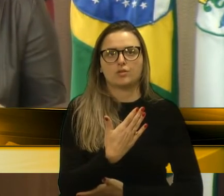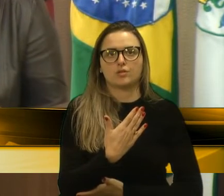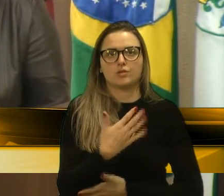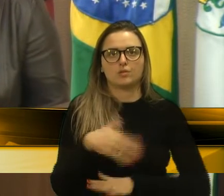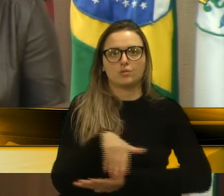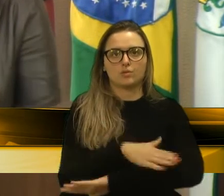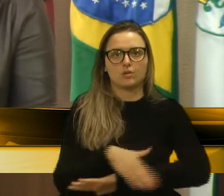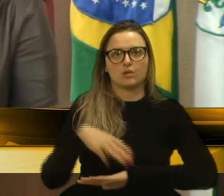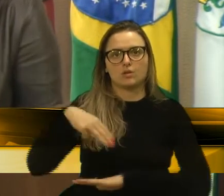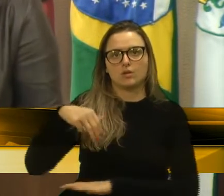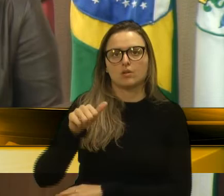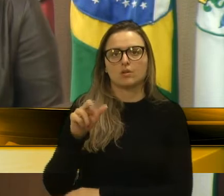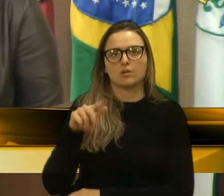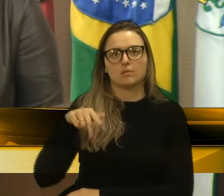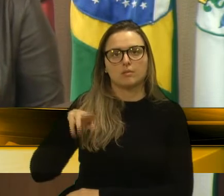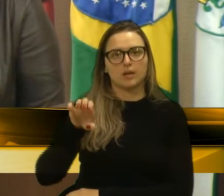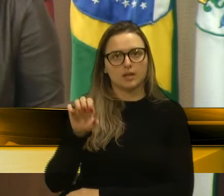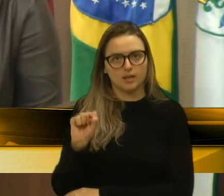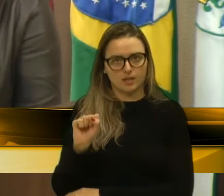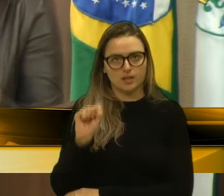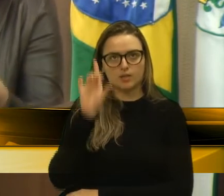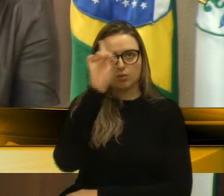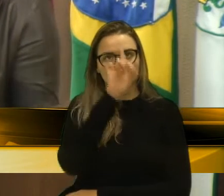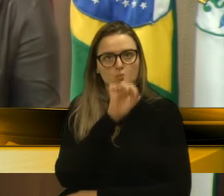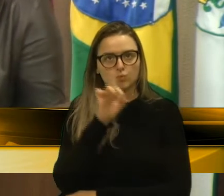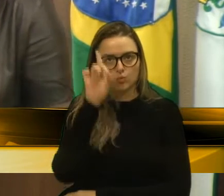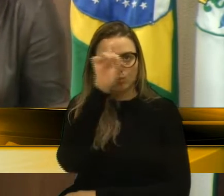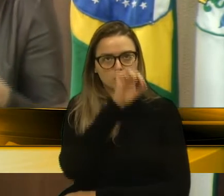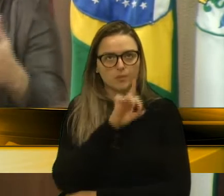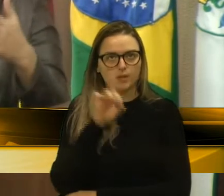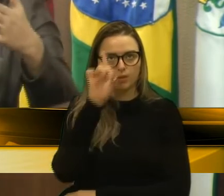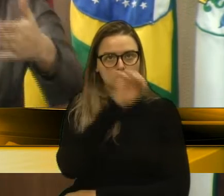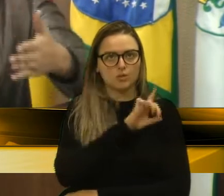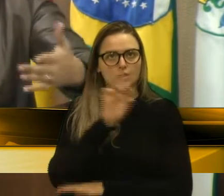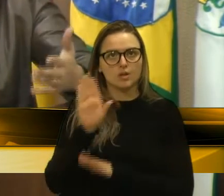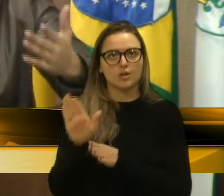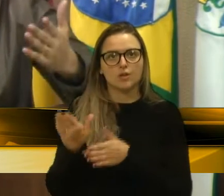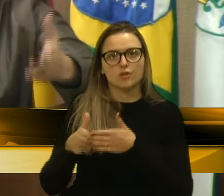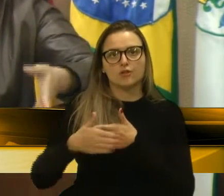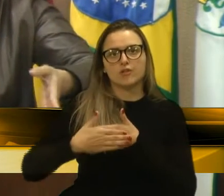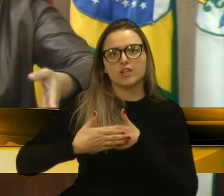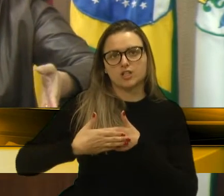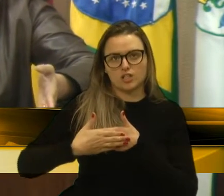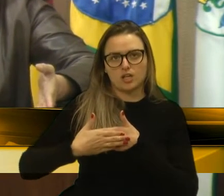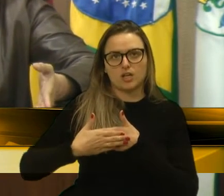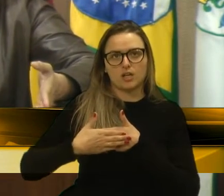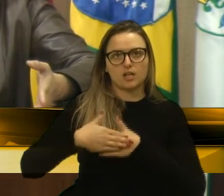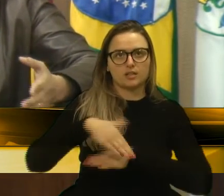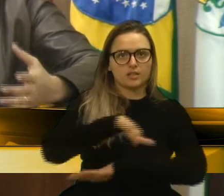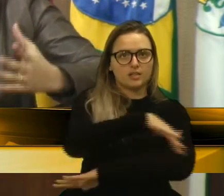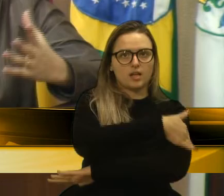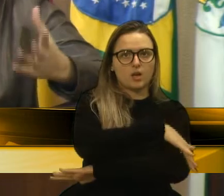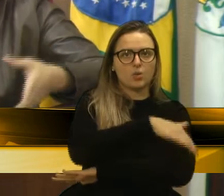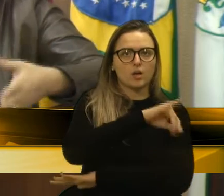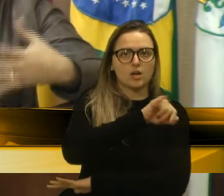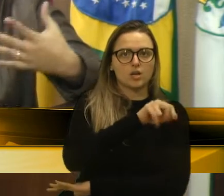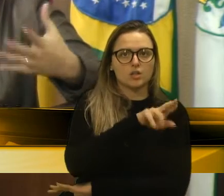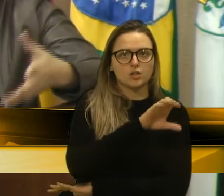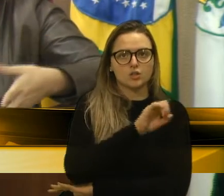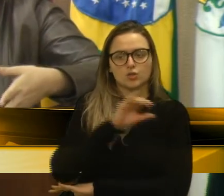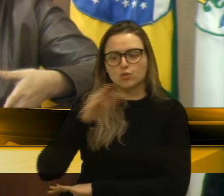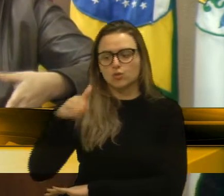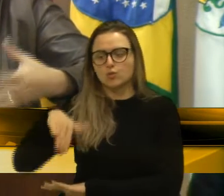Marquês do Herval, num domingo, esteja fechada entre a Júlio e a Sinimbu, esteja fechada